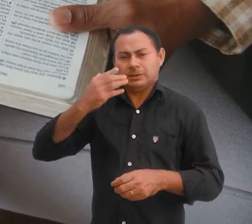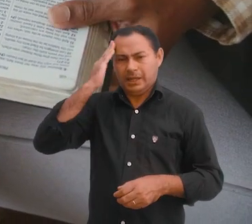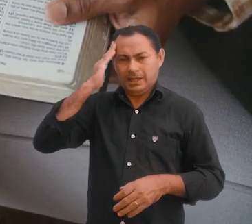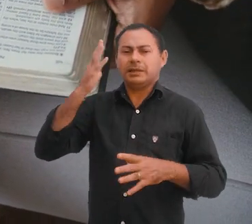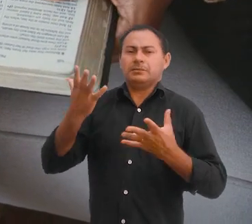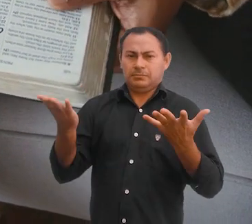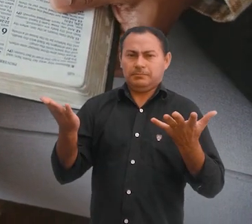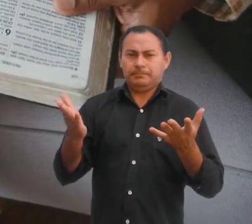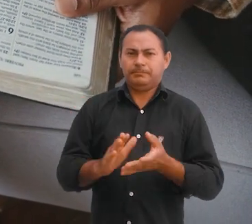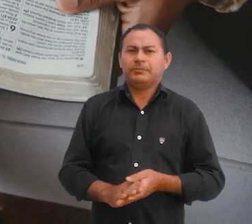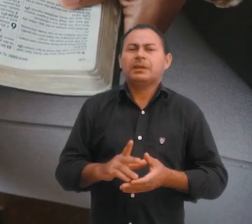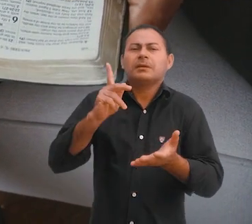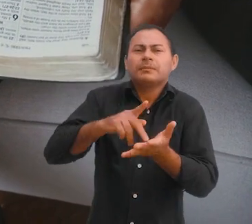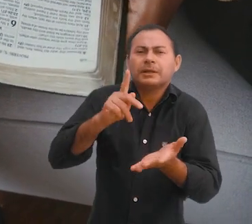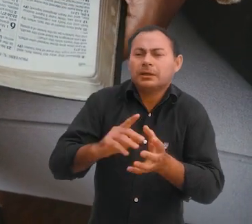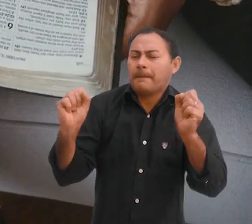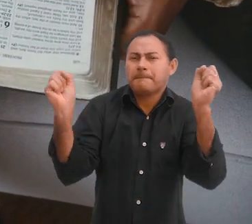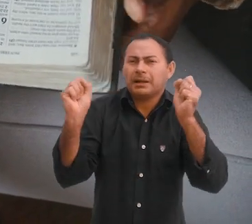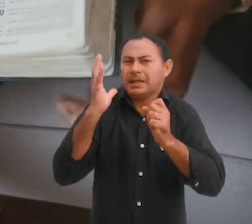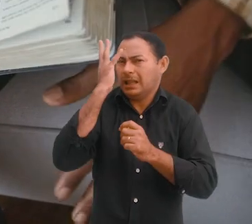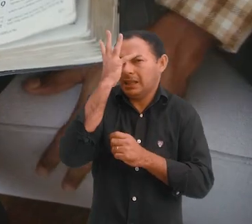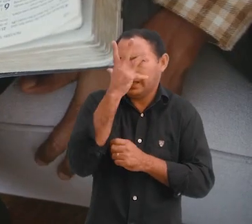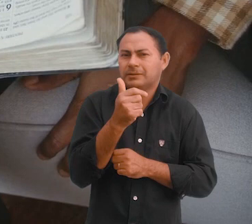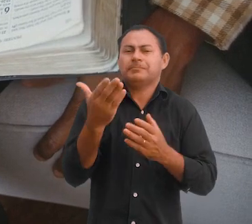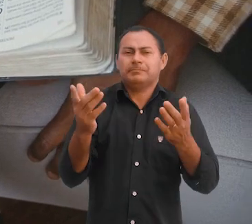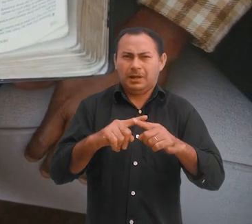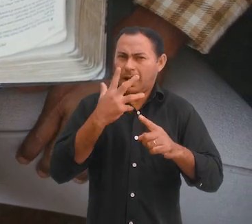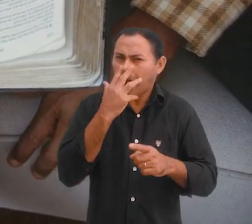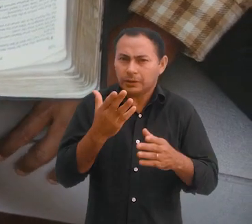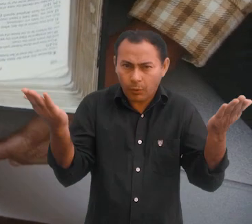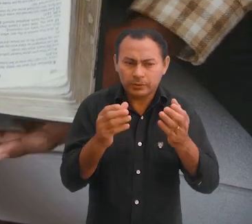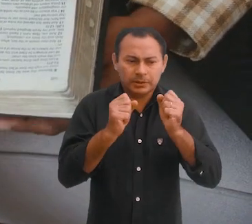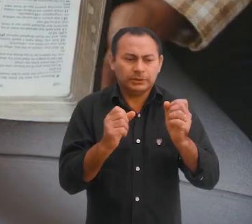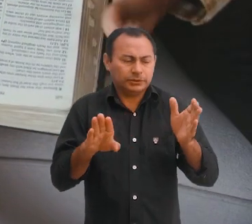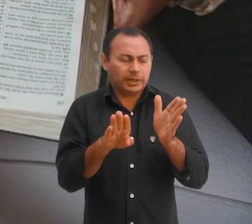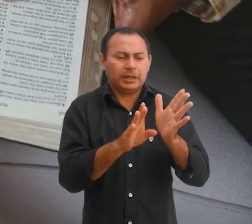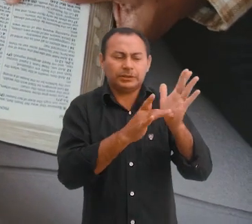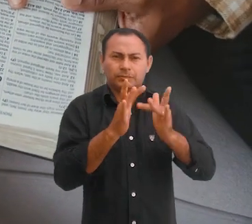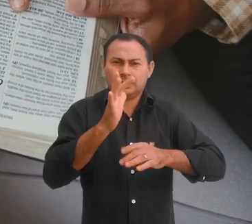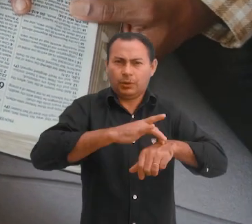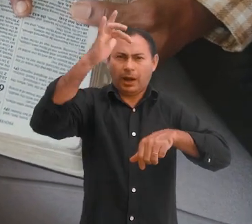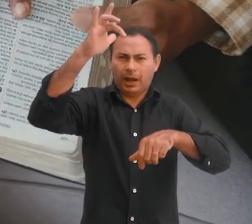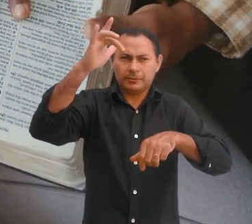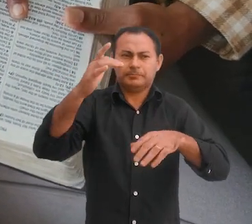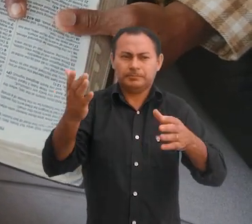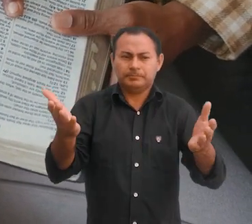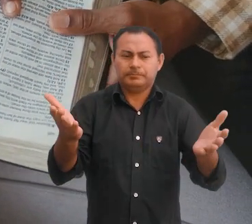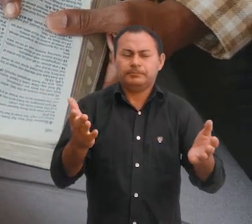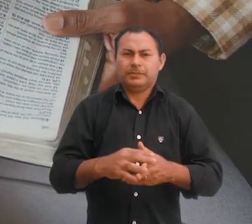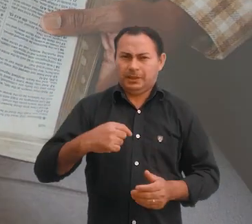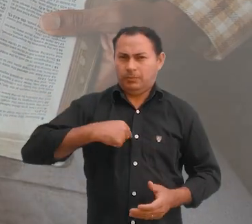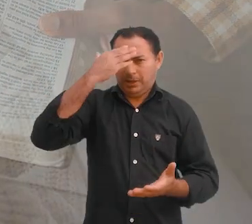saiu poder. Que verdade maravilhosa! Você acha que hoje podemos chegar a Jesus e tocar